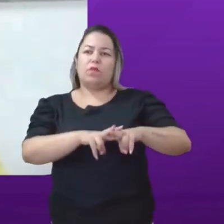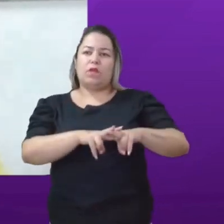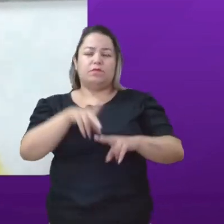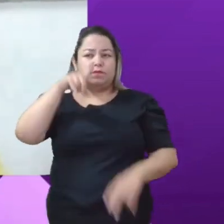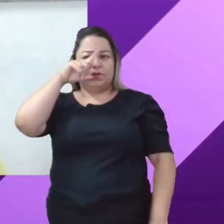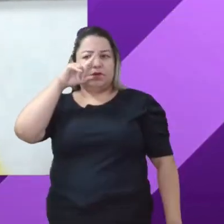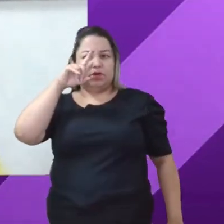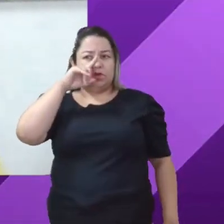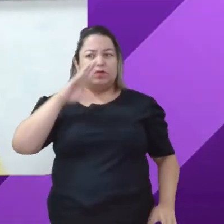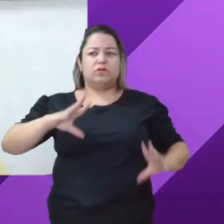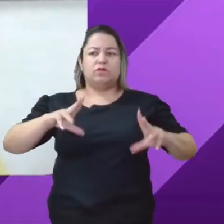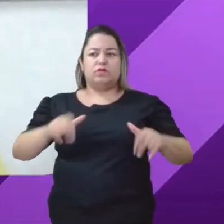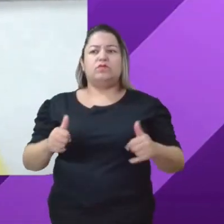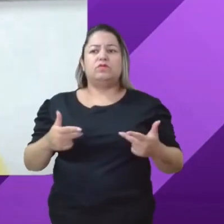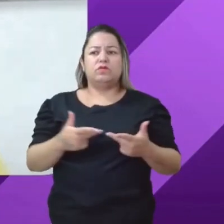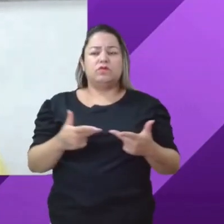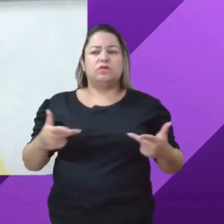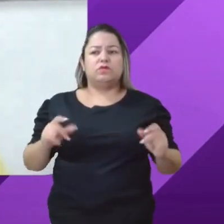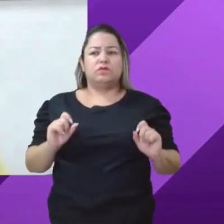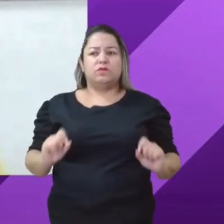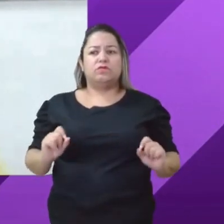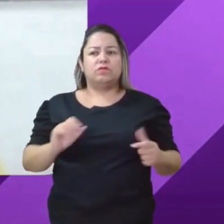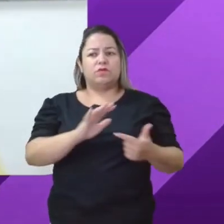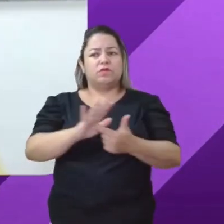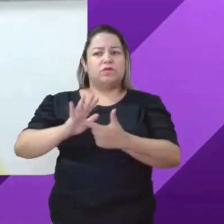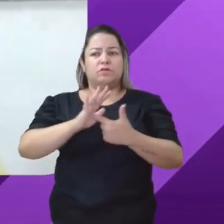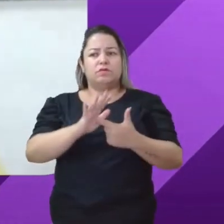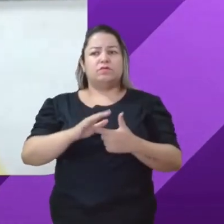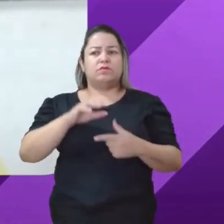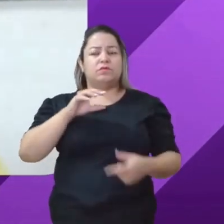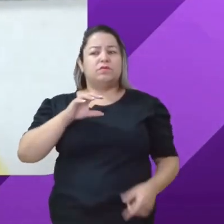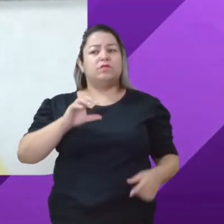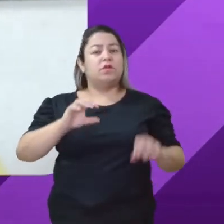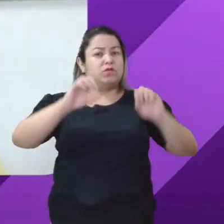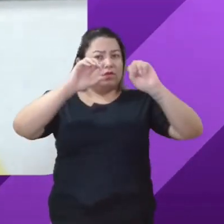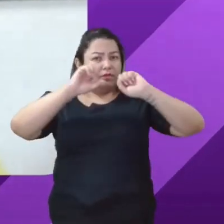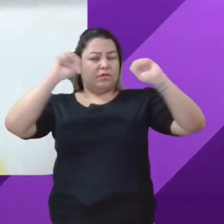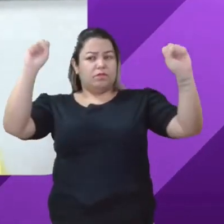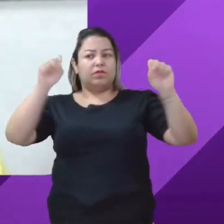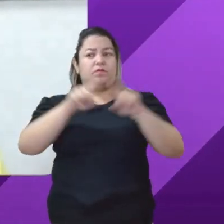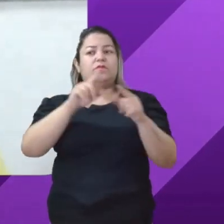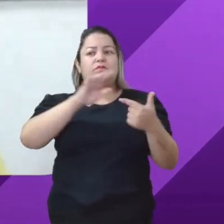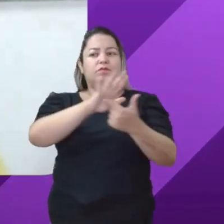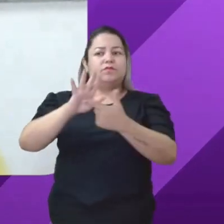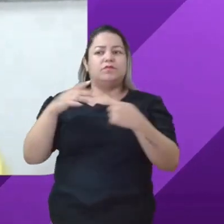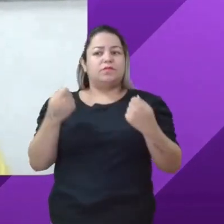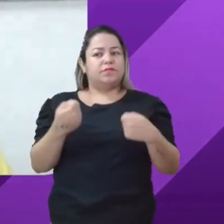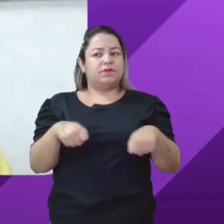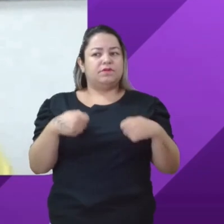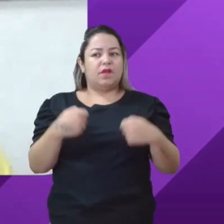gravoso. Todos esses aspectos foram destacados pelo Supremo Tribunal Federal para apontar a